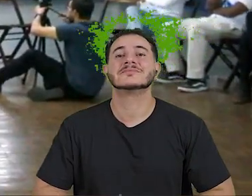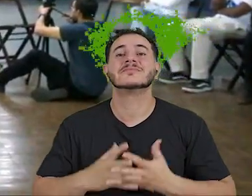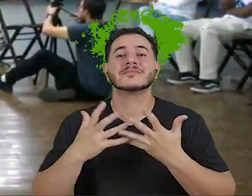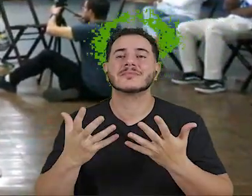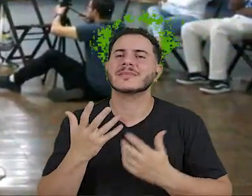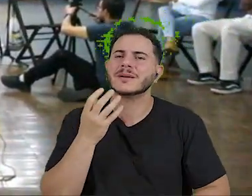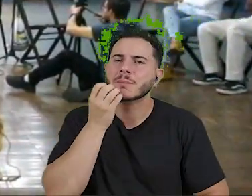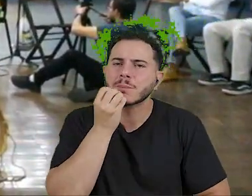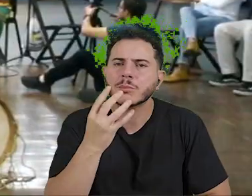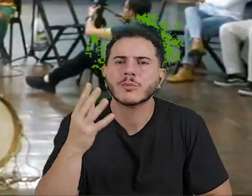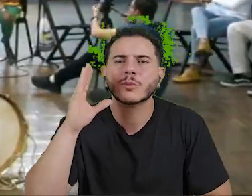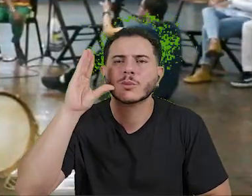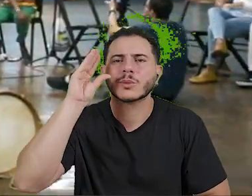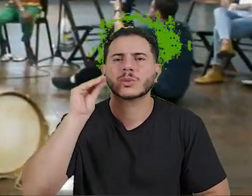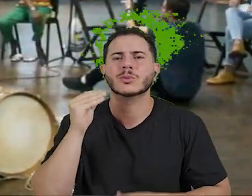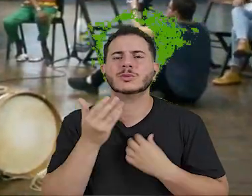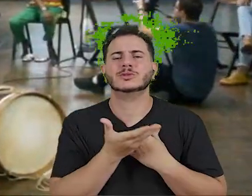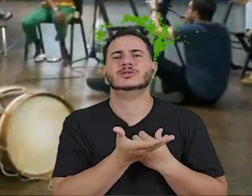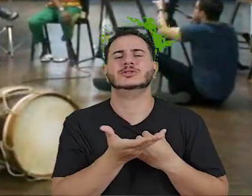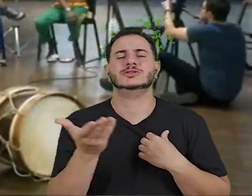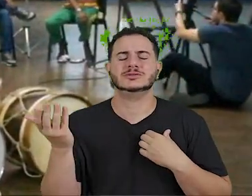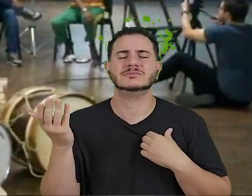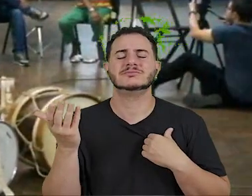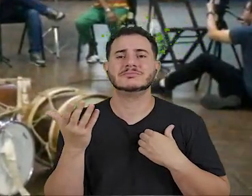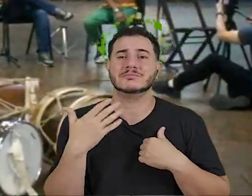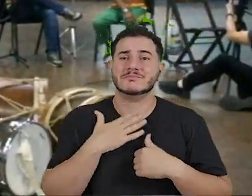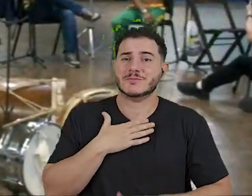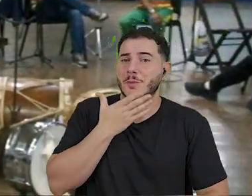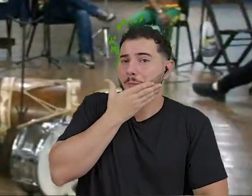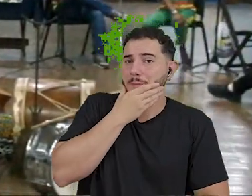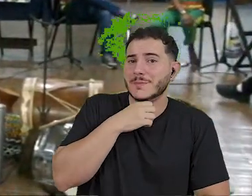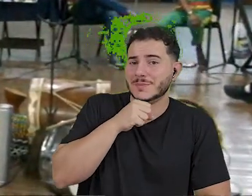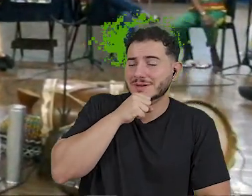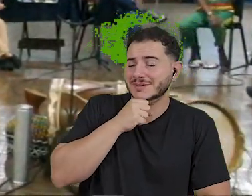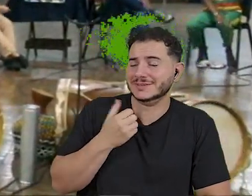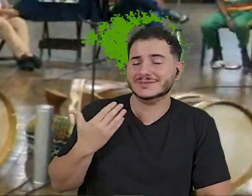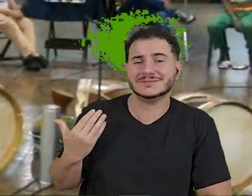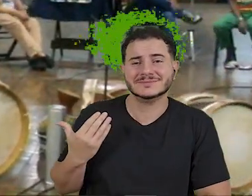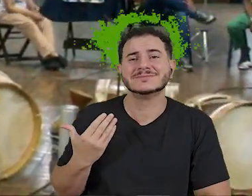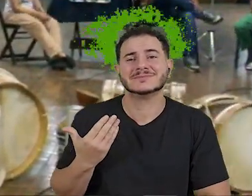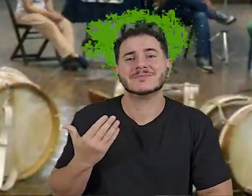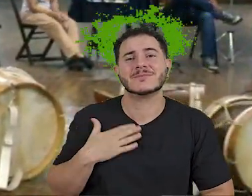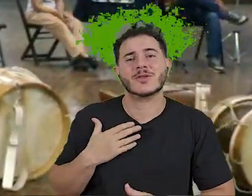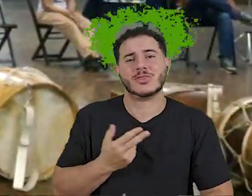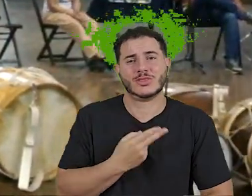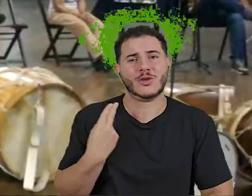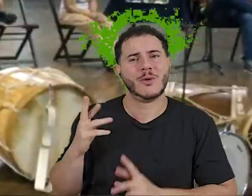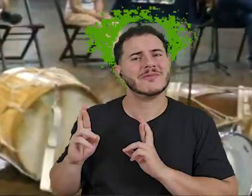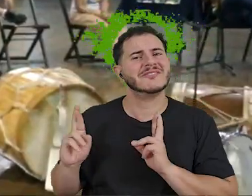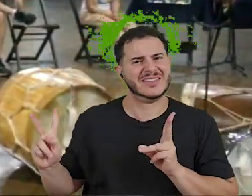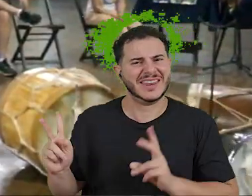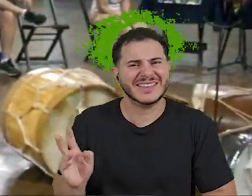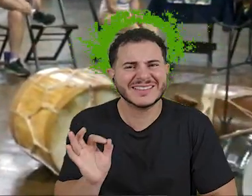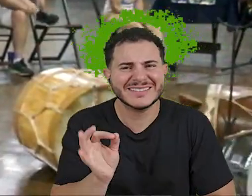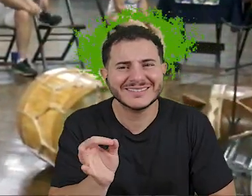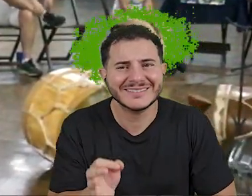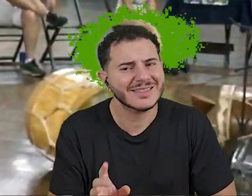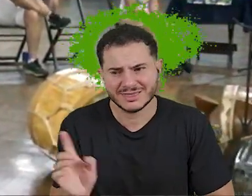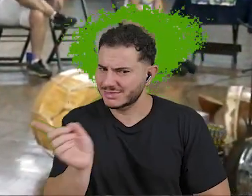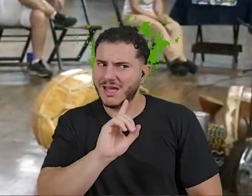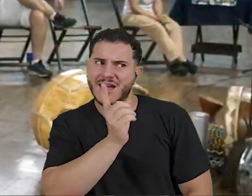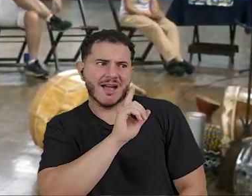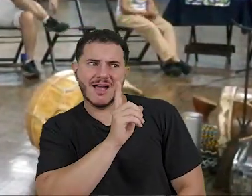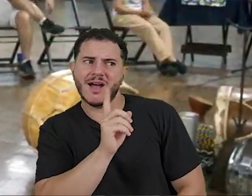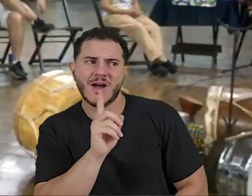Então, gente, boa noite. Como meu pai já bem falou, né? E meu nome é bem diferente do dele. Não, né? só muda o